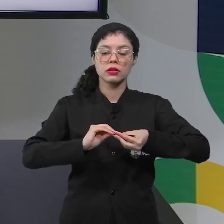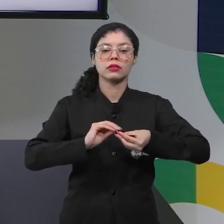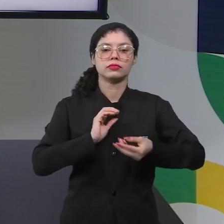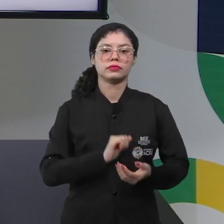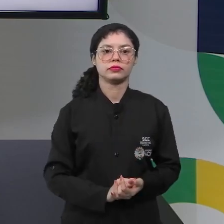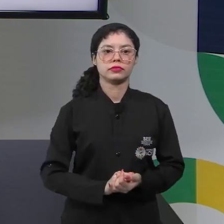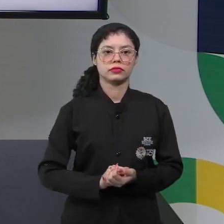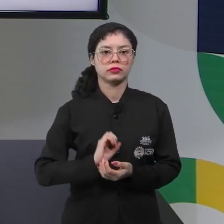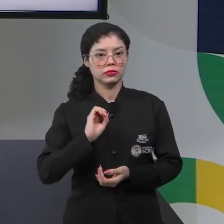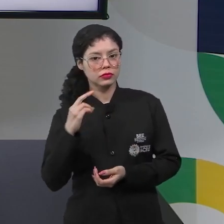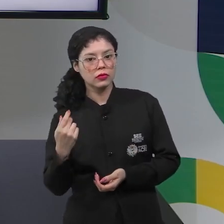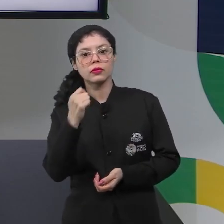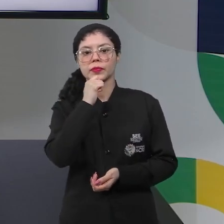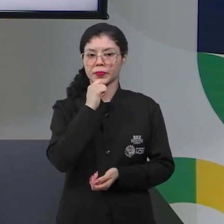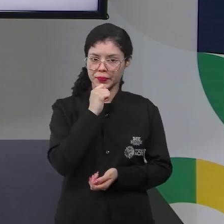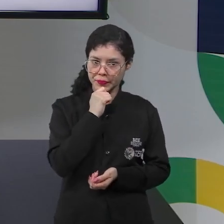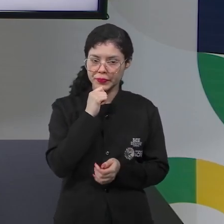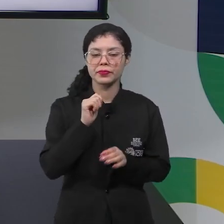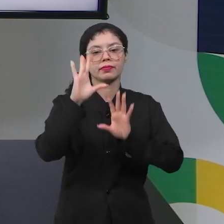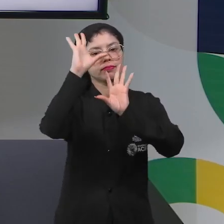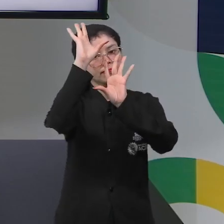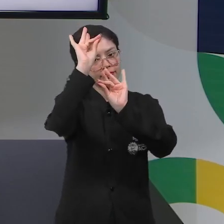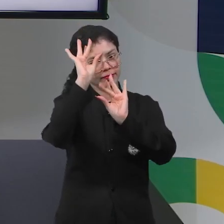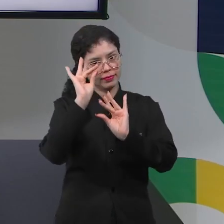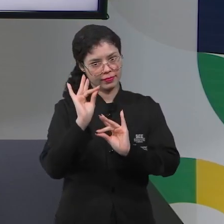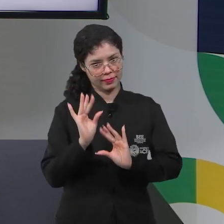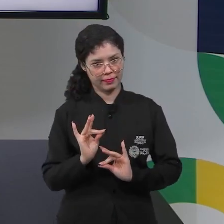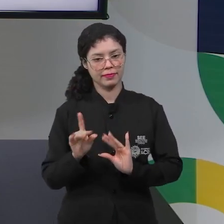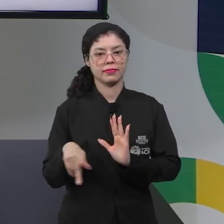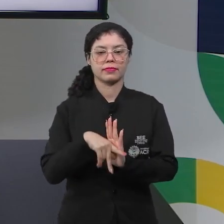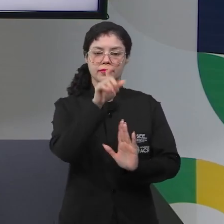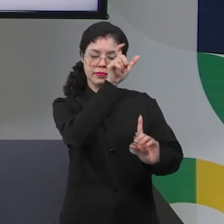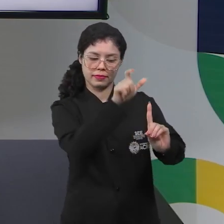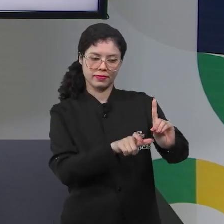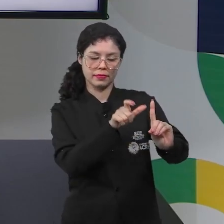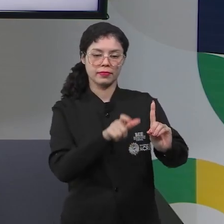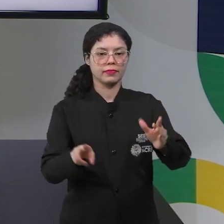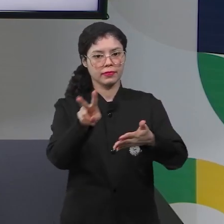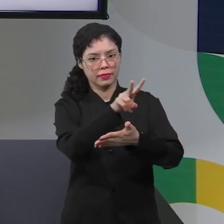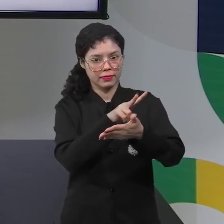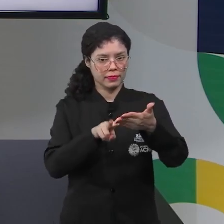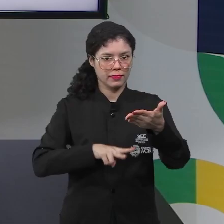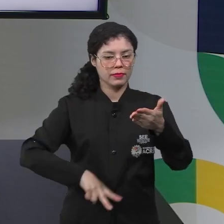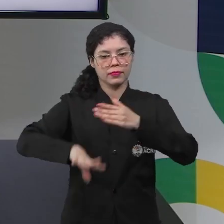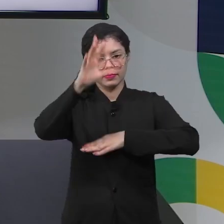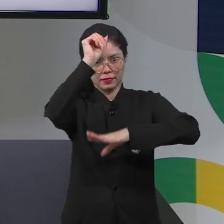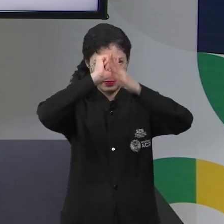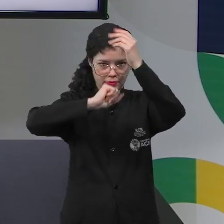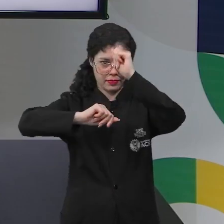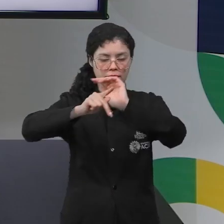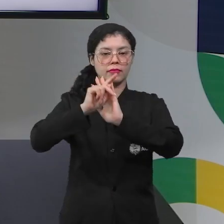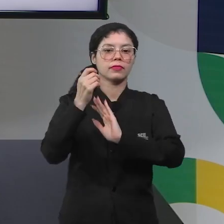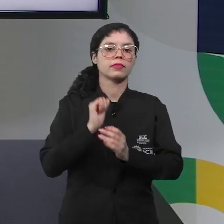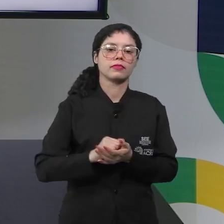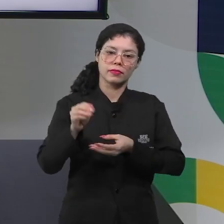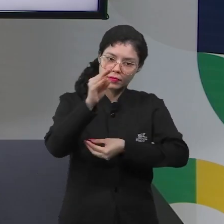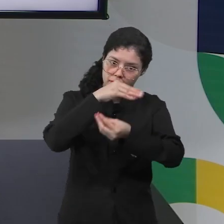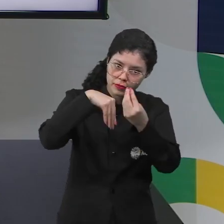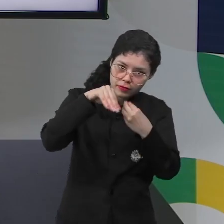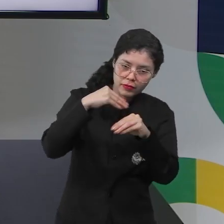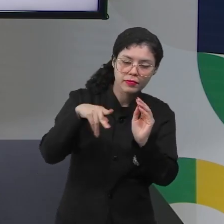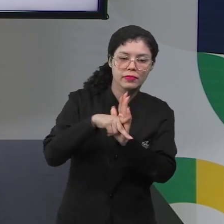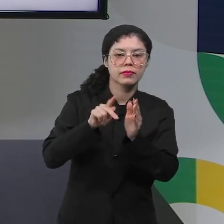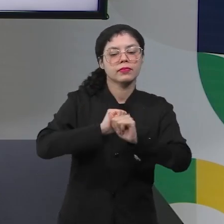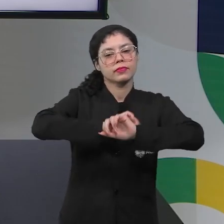resumo do resumo, ou se você vai detalhar o personagem, para que o leitor ele tenha conhecimento e se envolva de uma